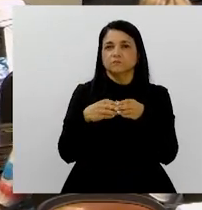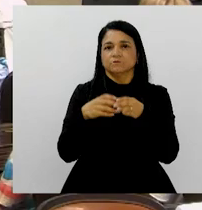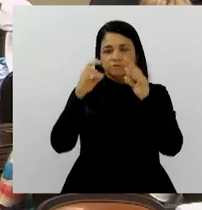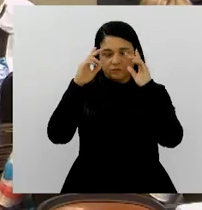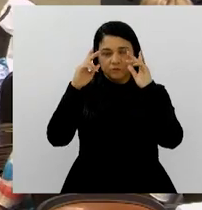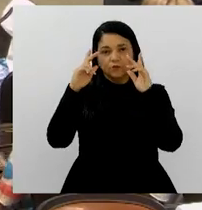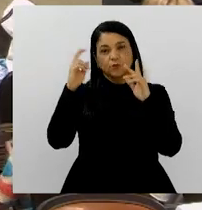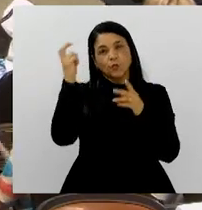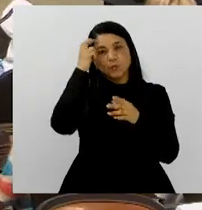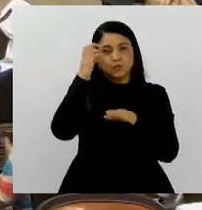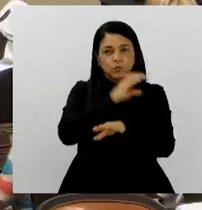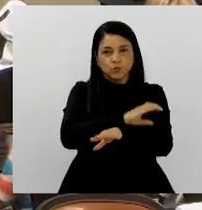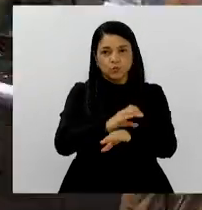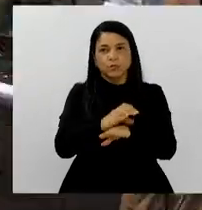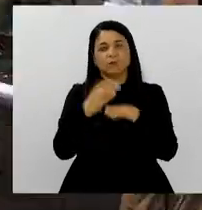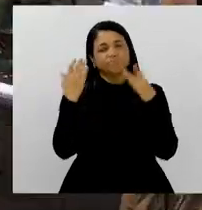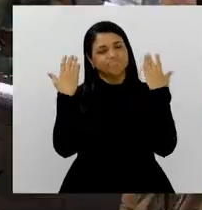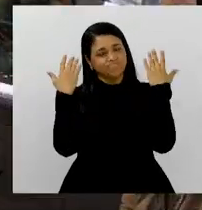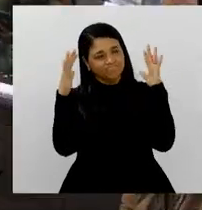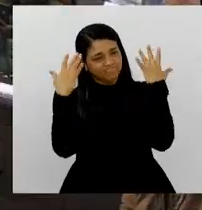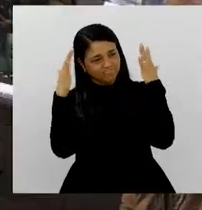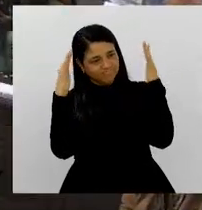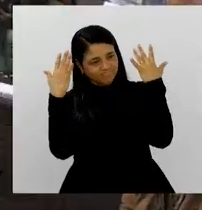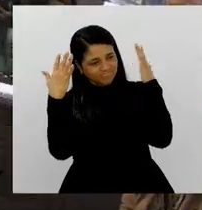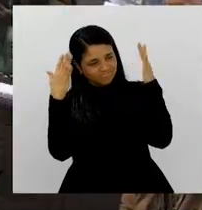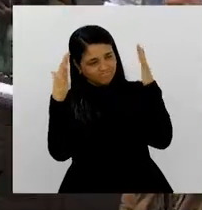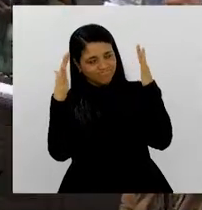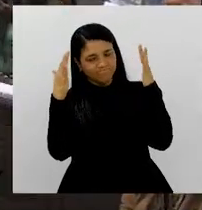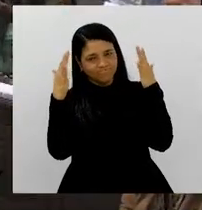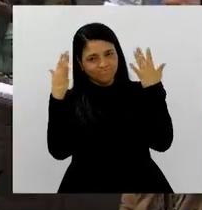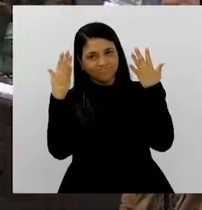palma para a Dani e para o Carlos Mink, por favor.